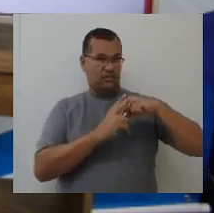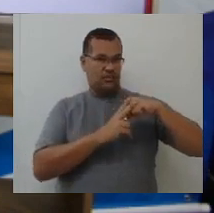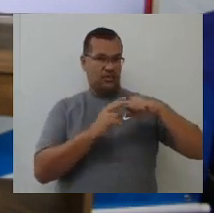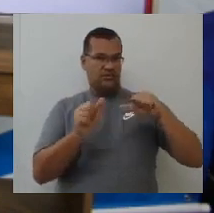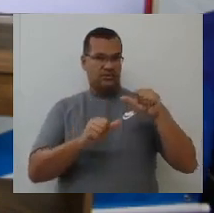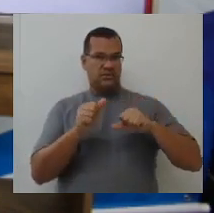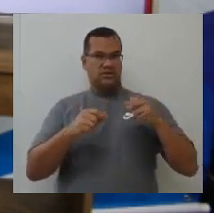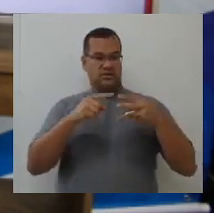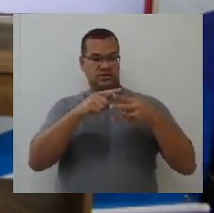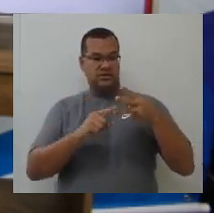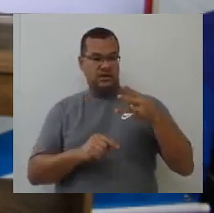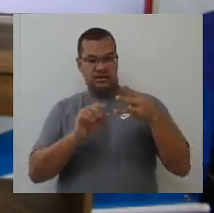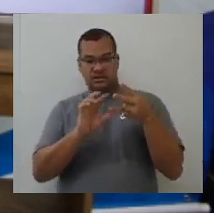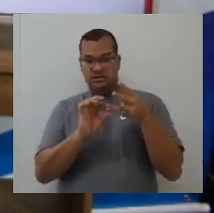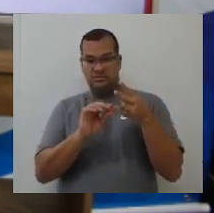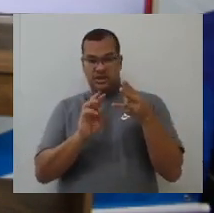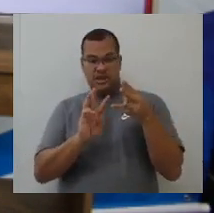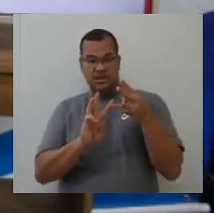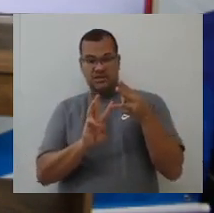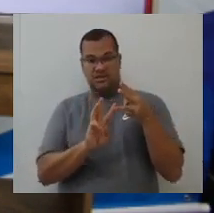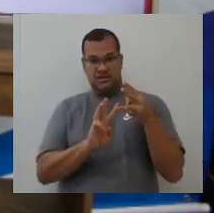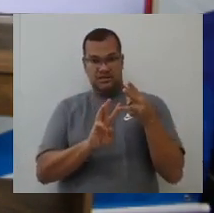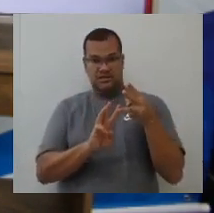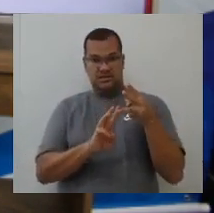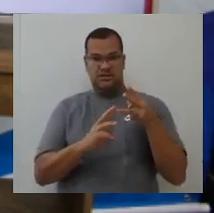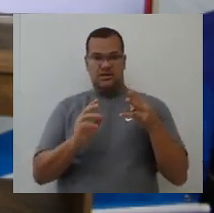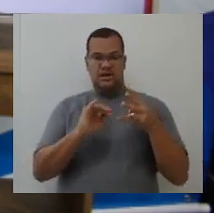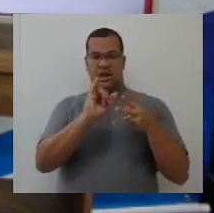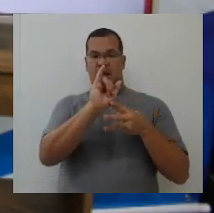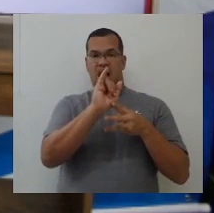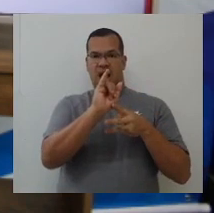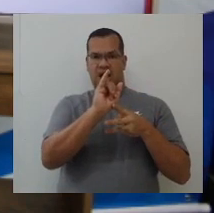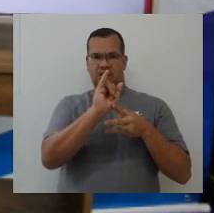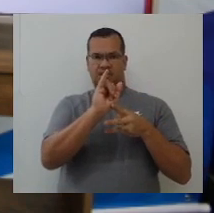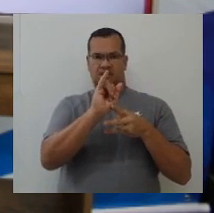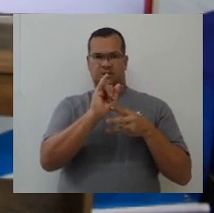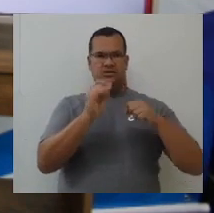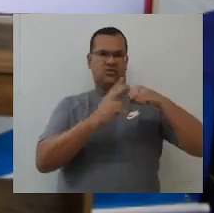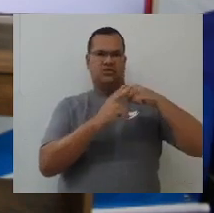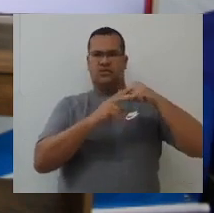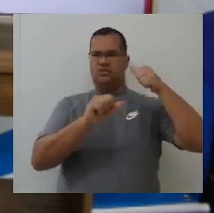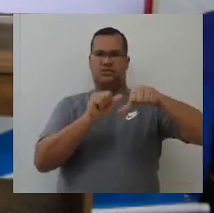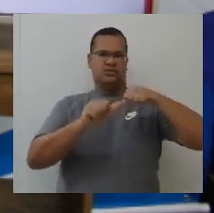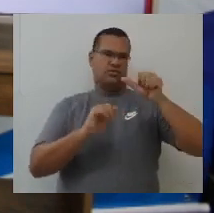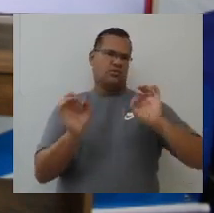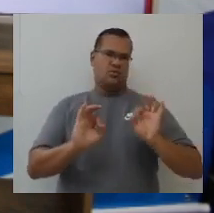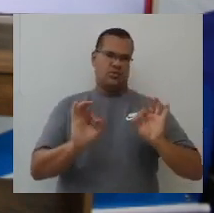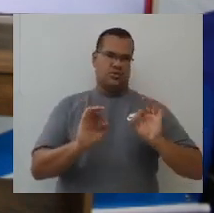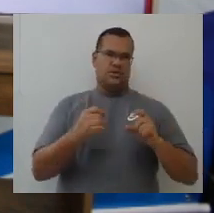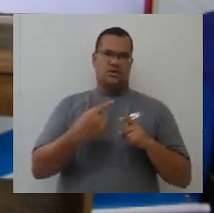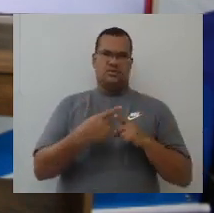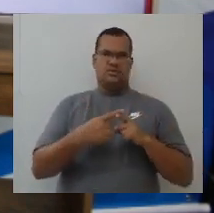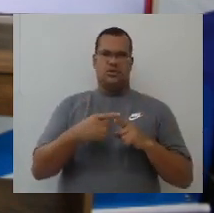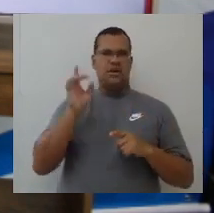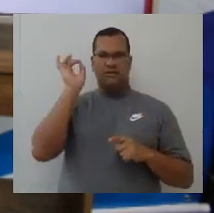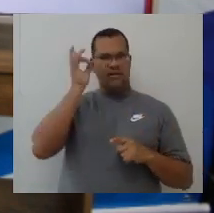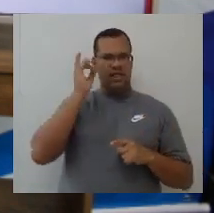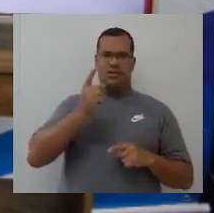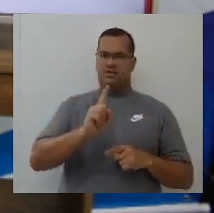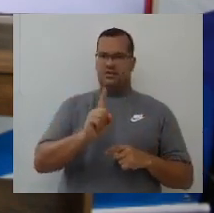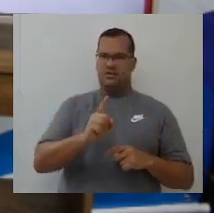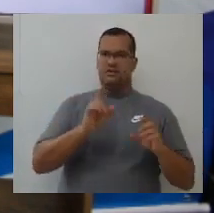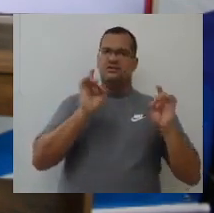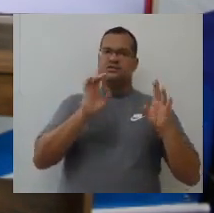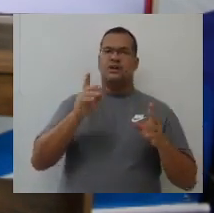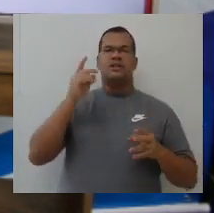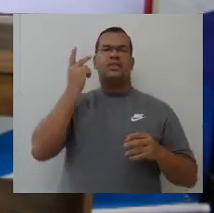Se eu estiver falando ao meu respeito, primeira pessoa do singular, I, o meu verbo vai sofrer alteração? Não vai, porque eu não sou vida louca. Eu sou normal. Vida louca é